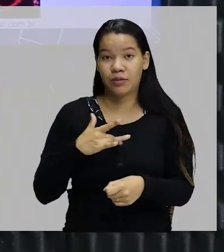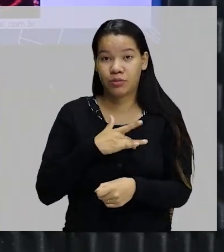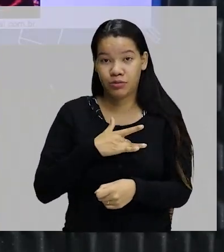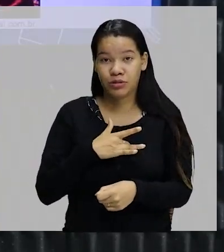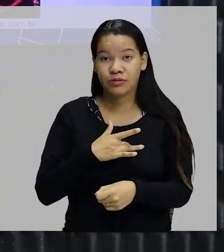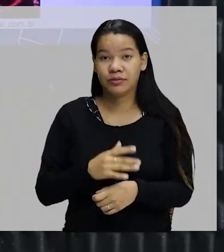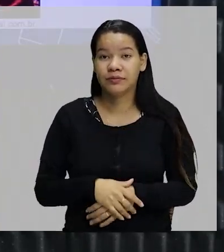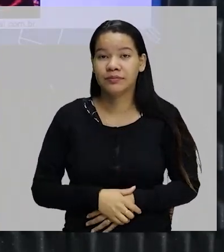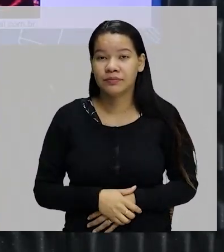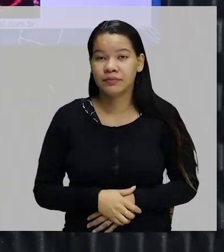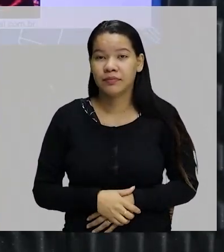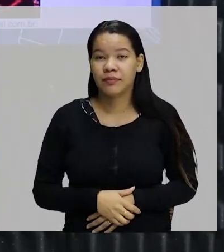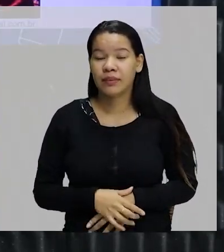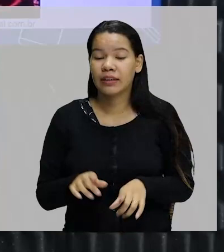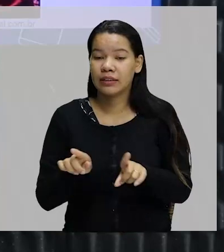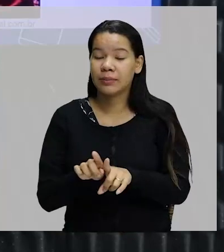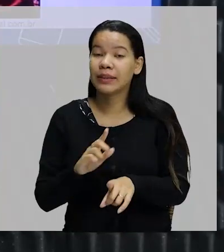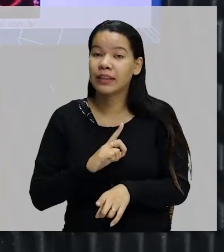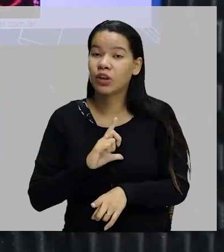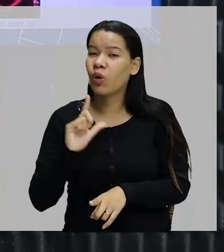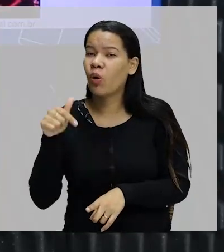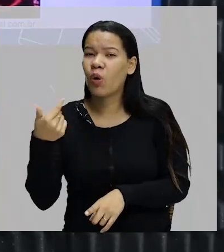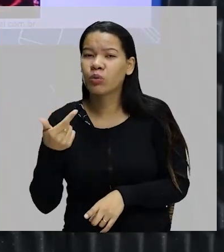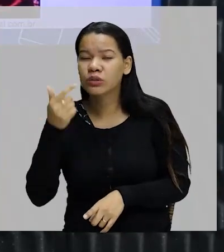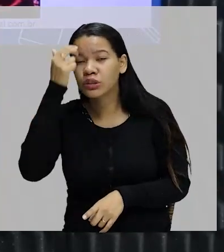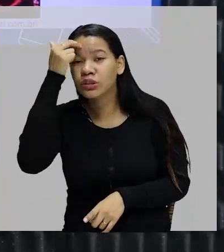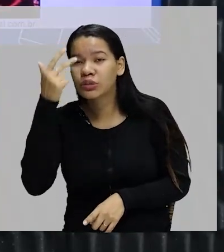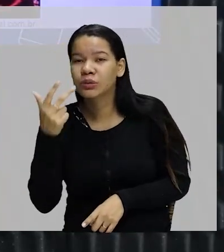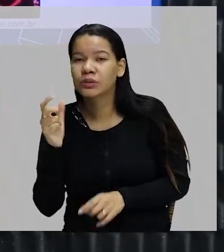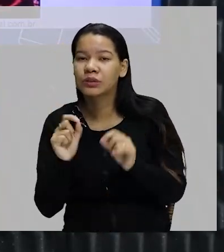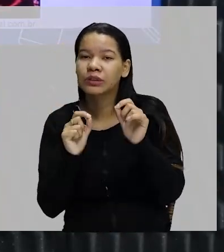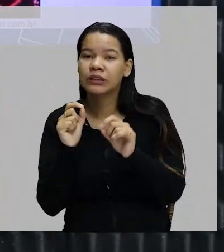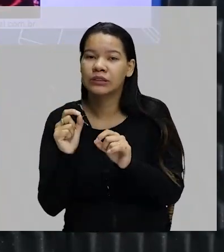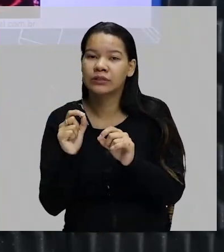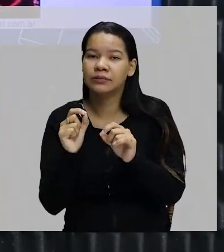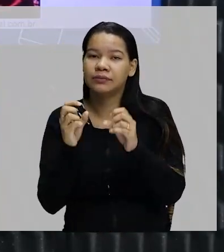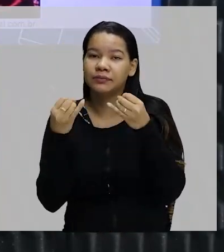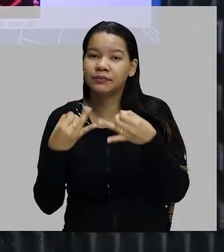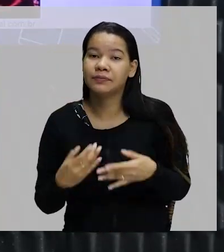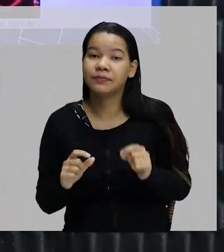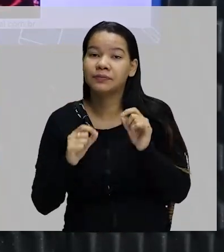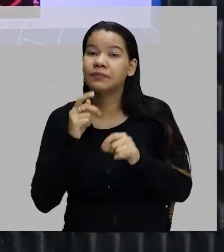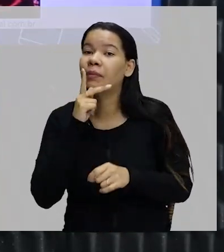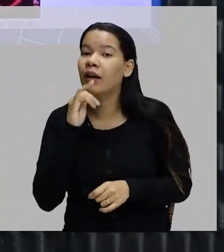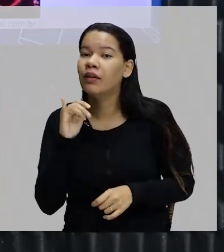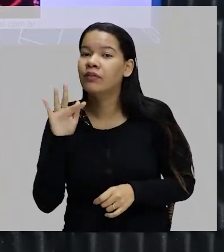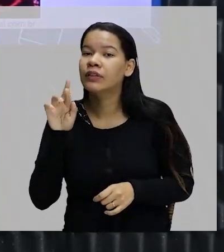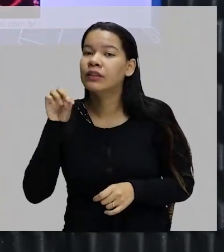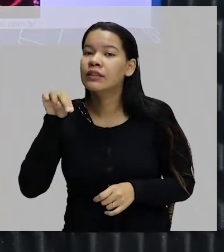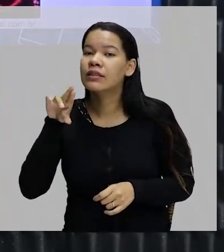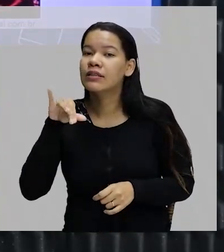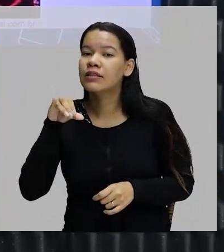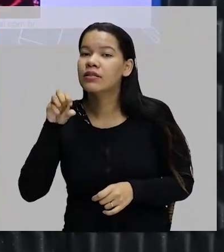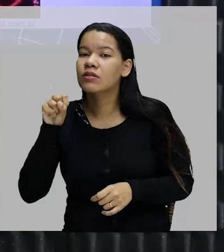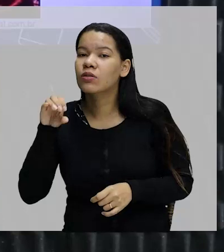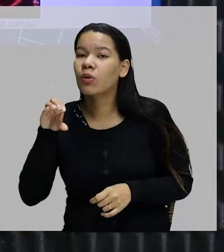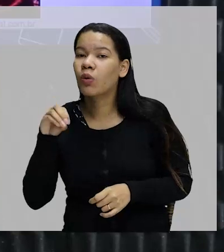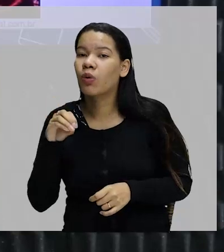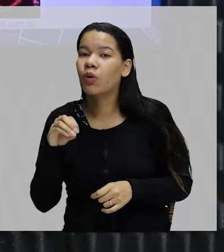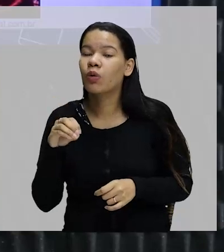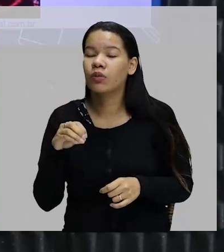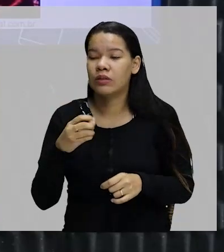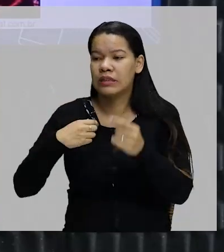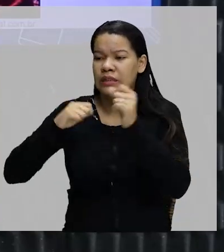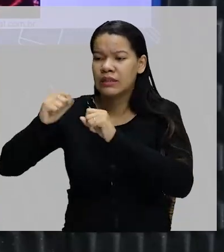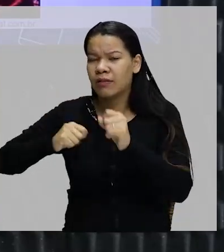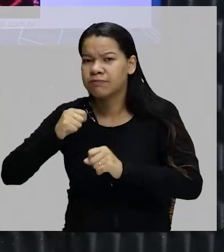linha que fala que pai Francisco, ao saber, entrou em fuga, encontrou o pajé e pediu que o pajé ressuscitasse. Aí